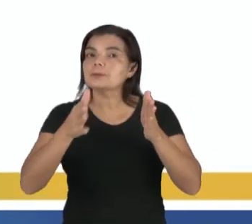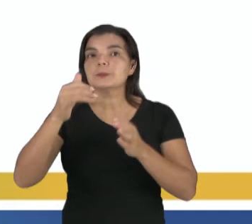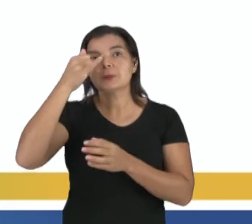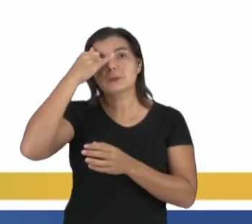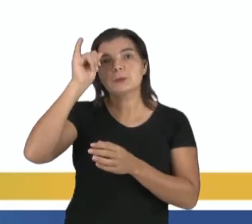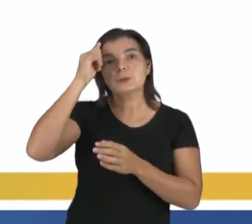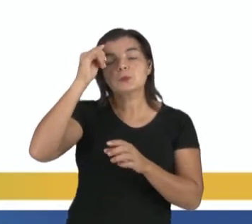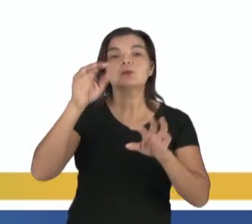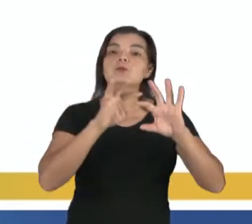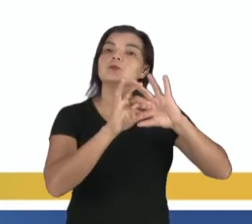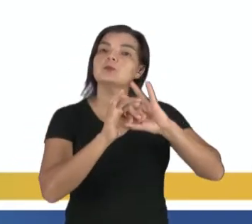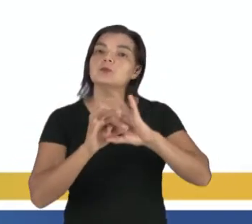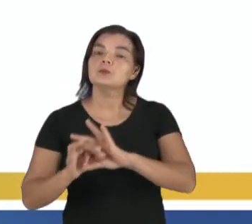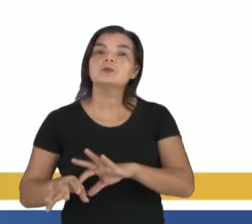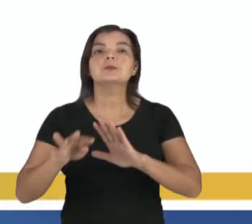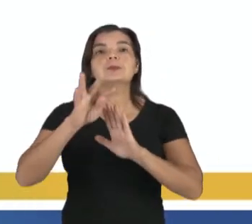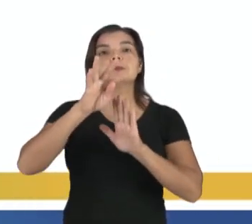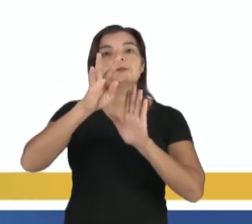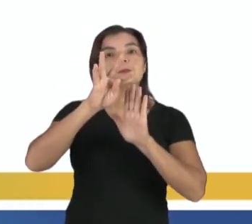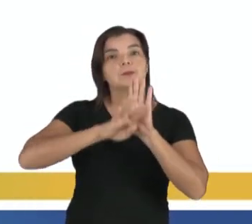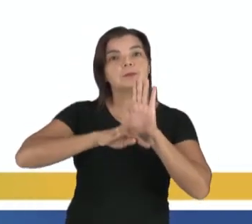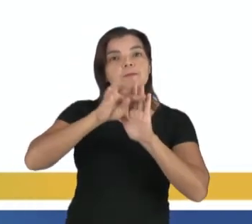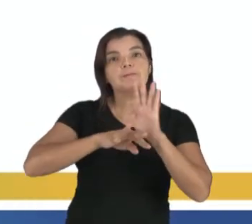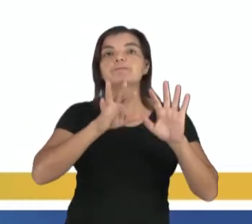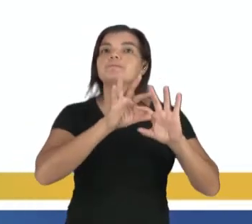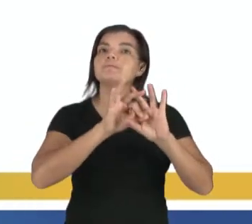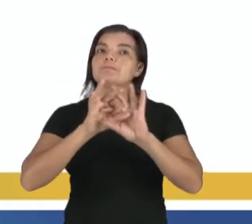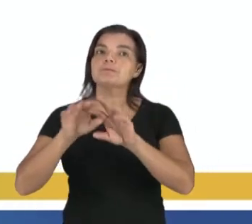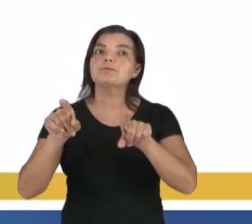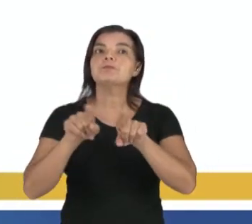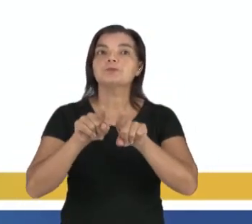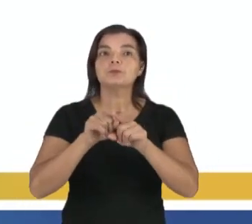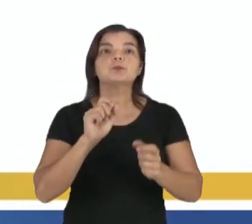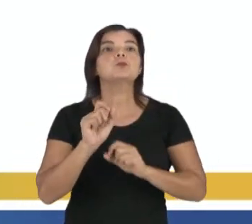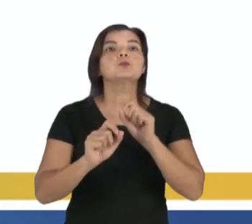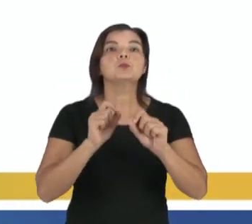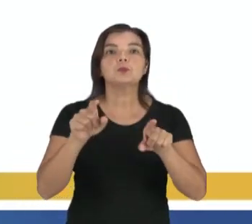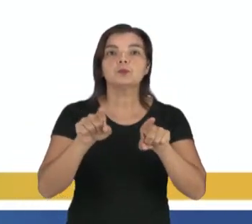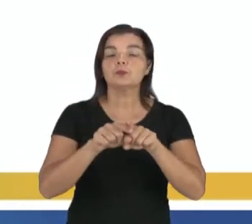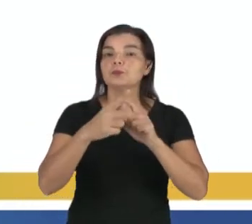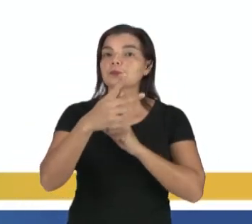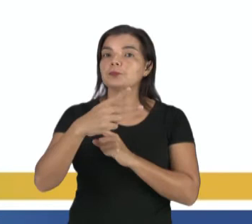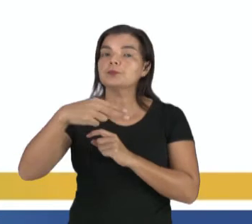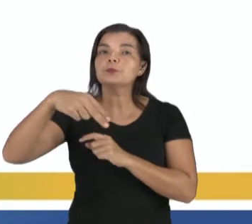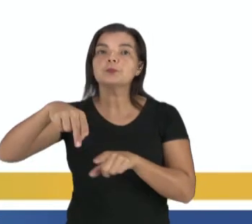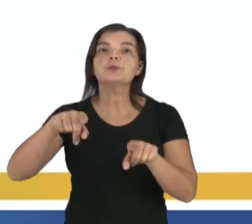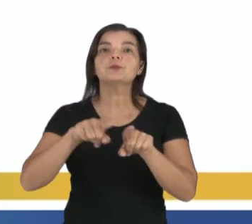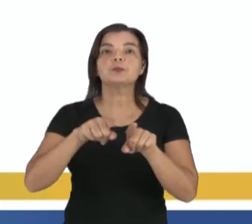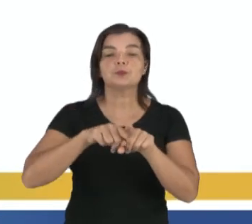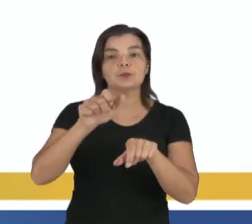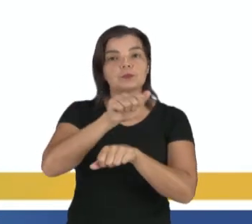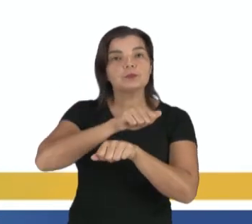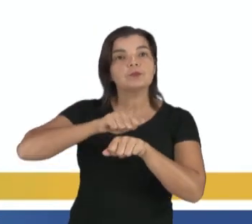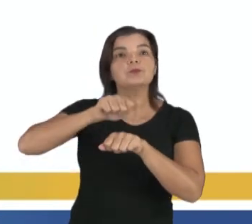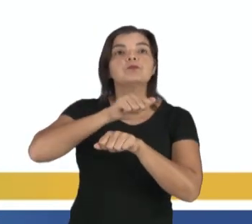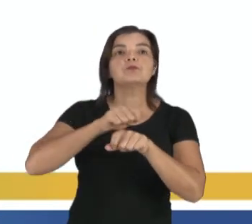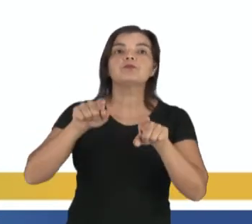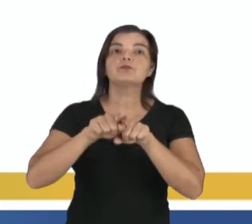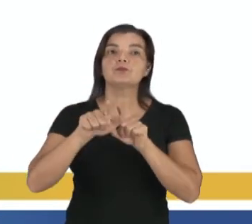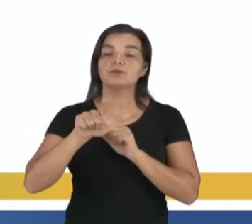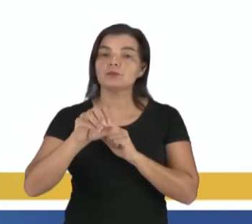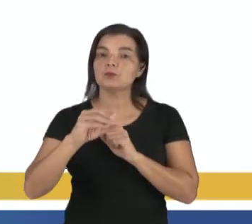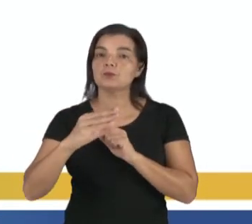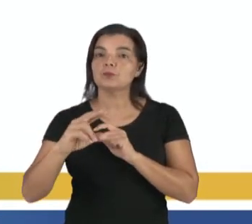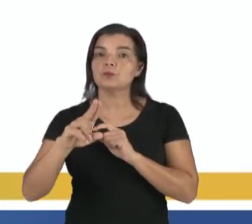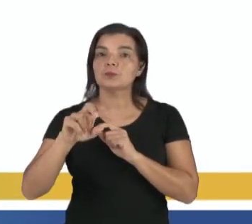ideias e a coesão textual. São as conjunções, os pronomes, preposições, advérbios, locuções